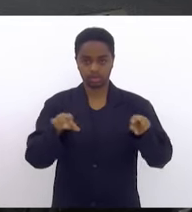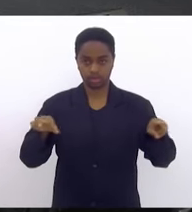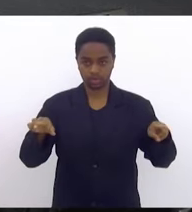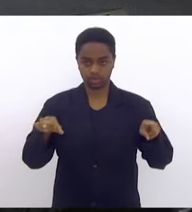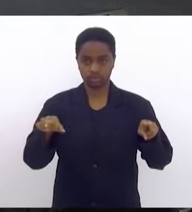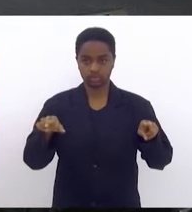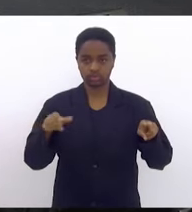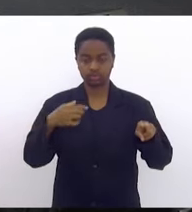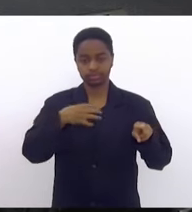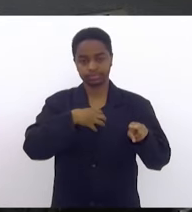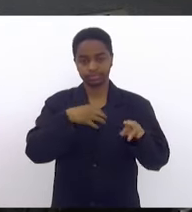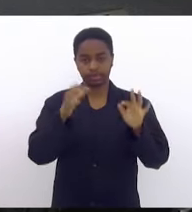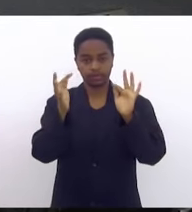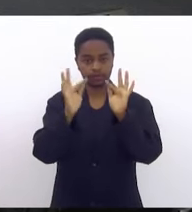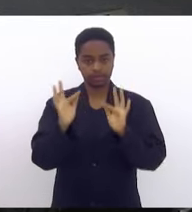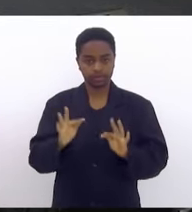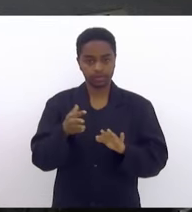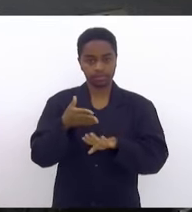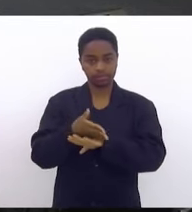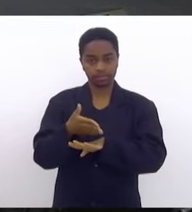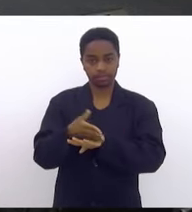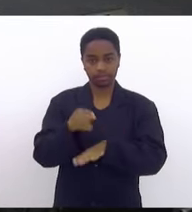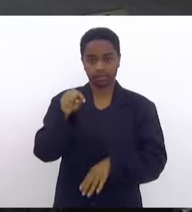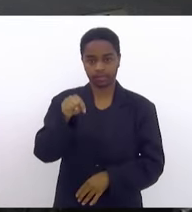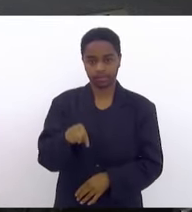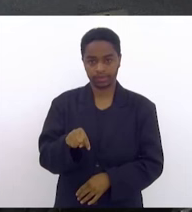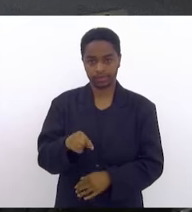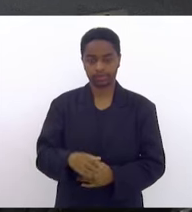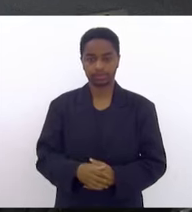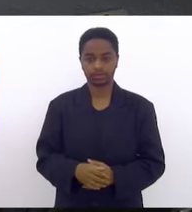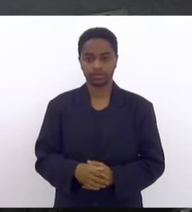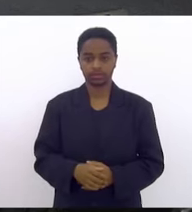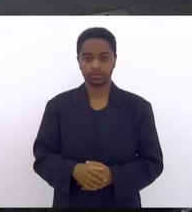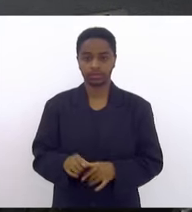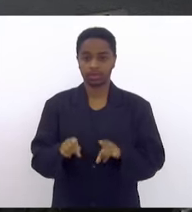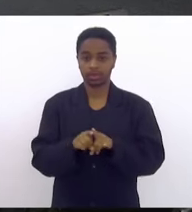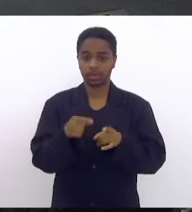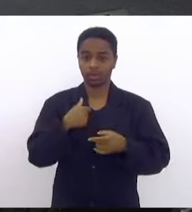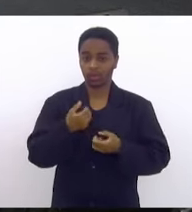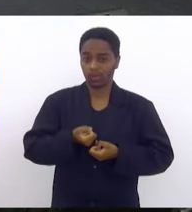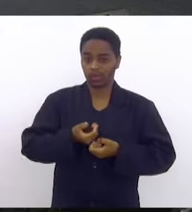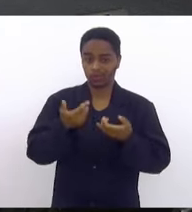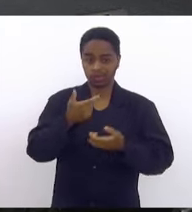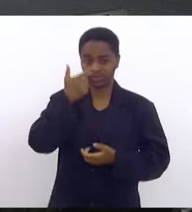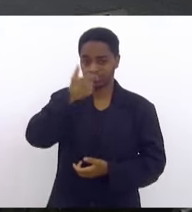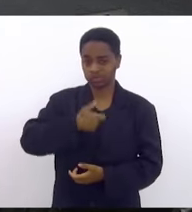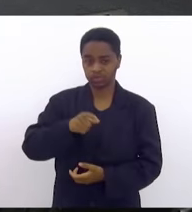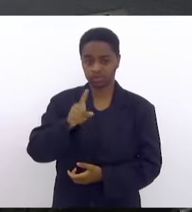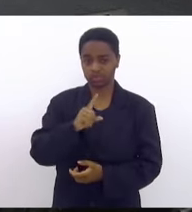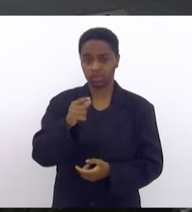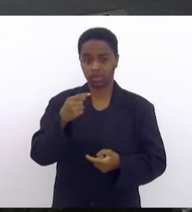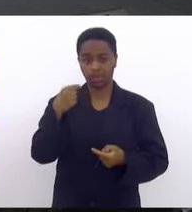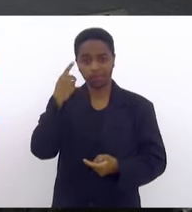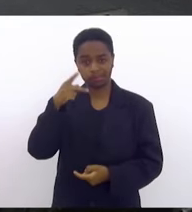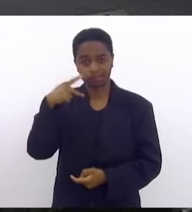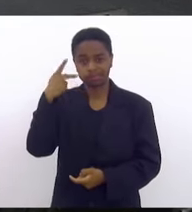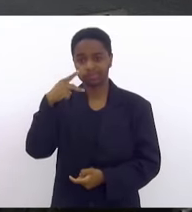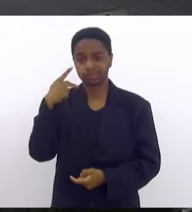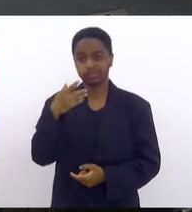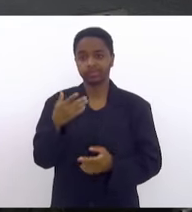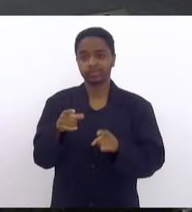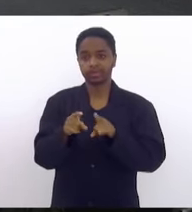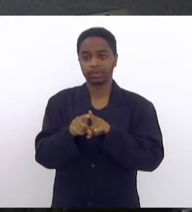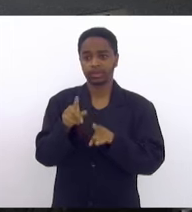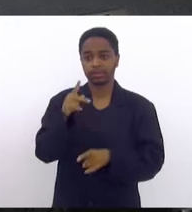que estou muito feliz em estar neste lugar. Confesso que eu não sou político. Está ali o pastor Edu